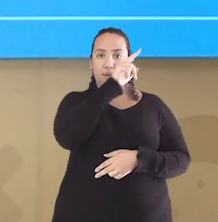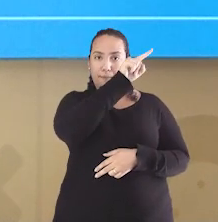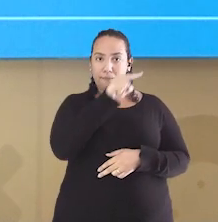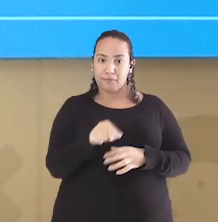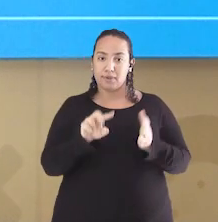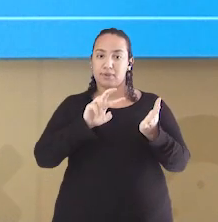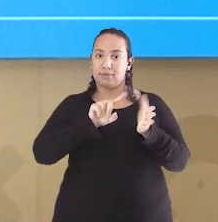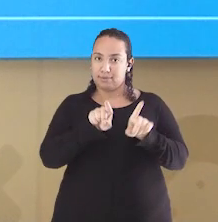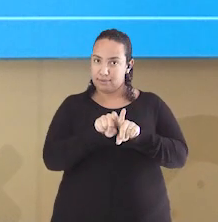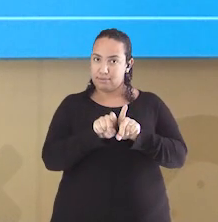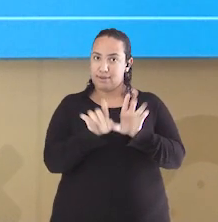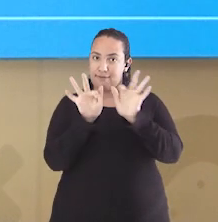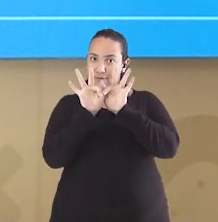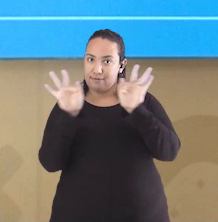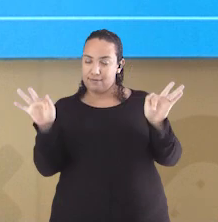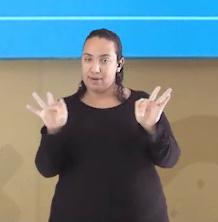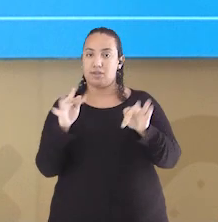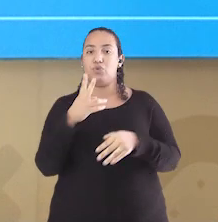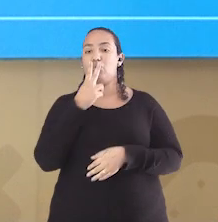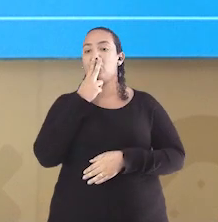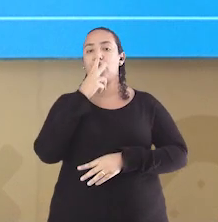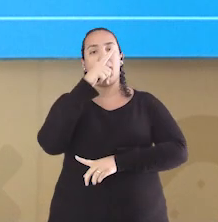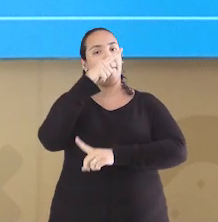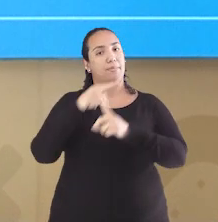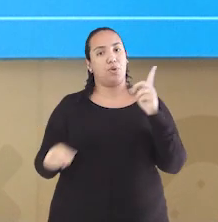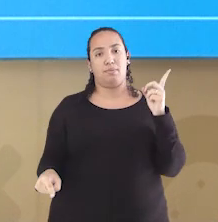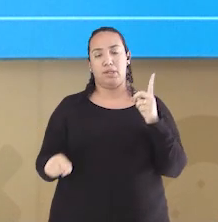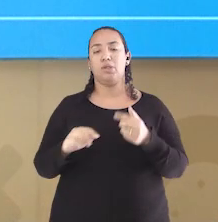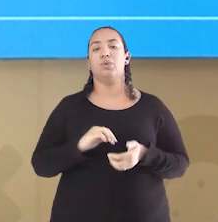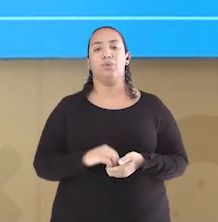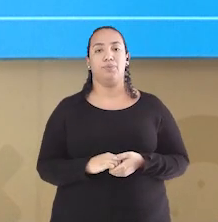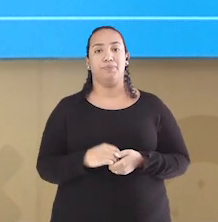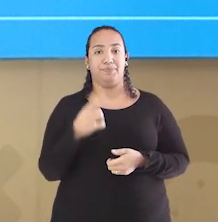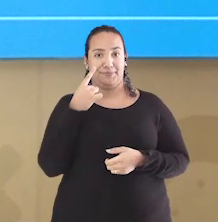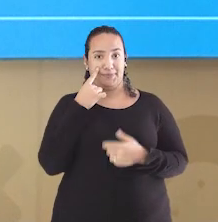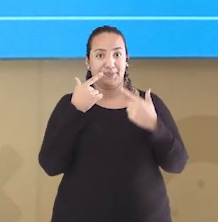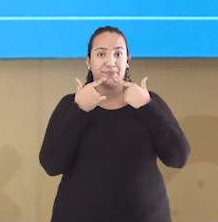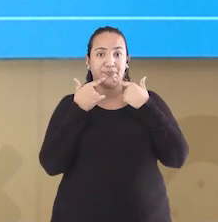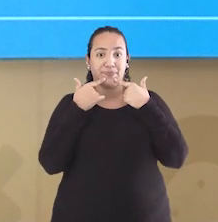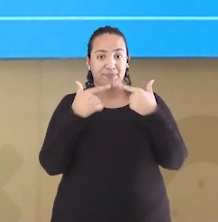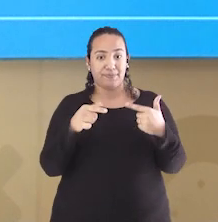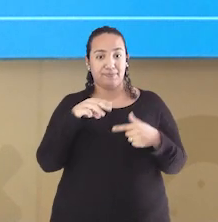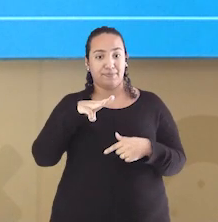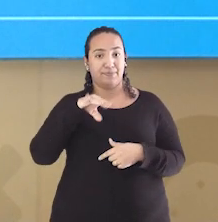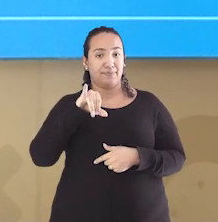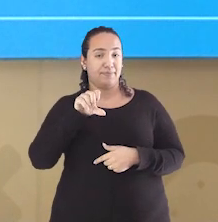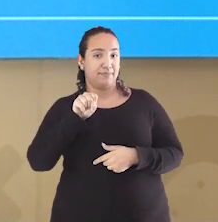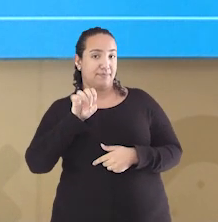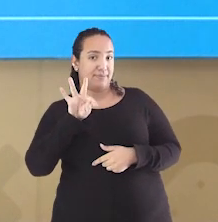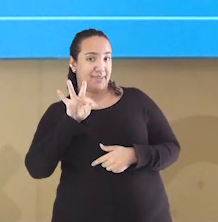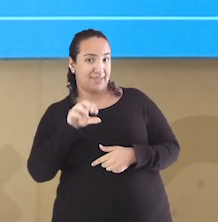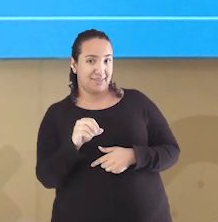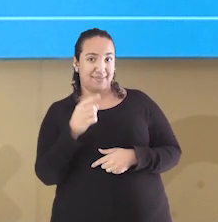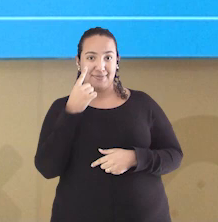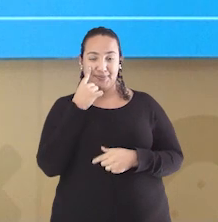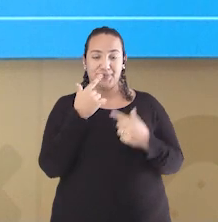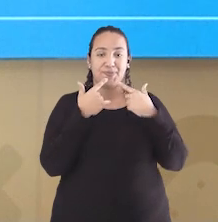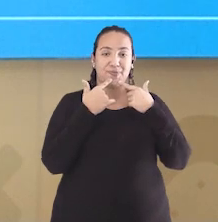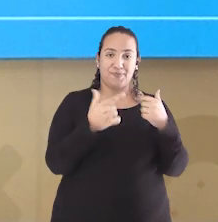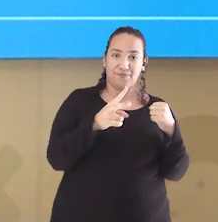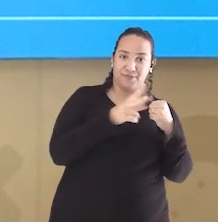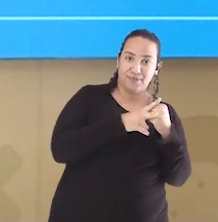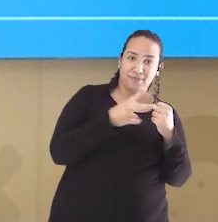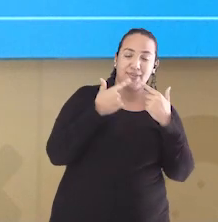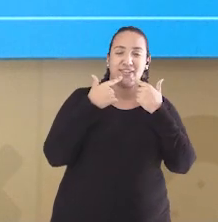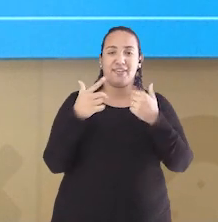faixa e proibido fumar. Linguagem híbrida, linguagem não verbal e